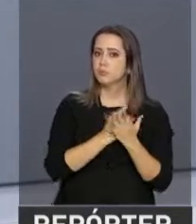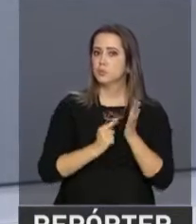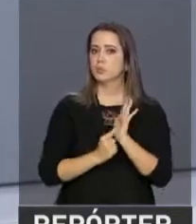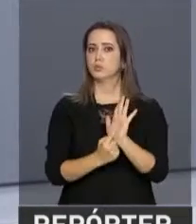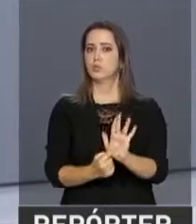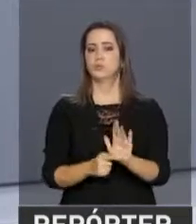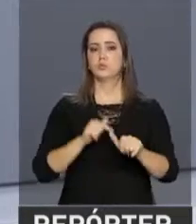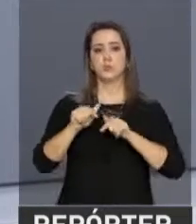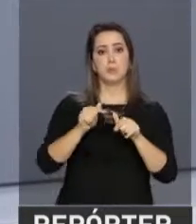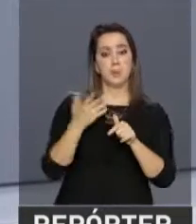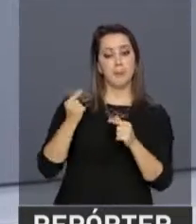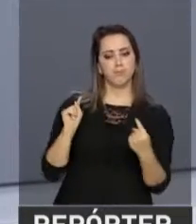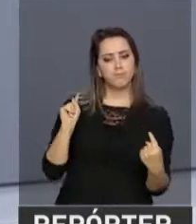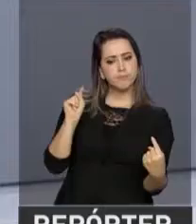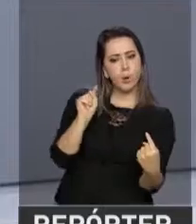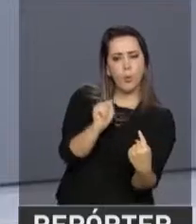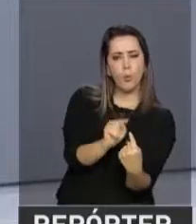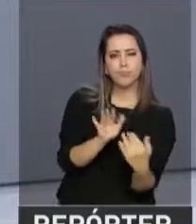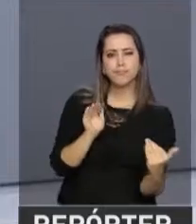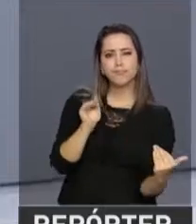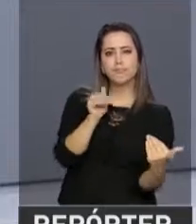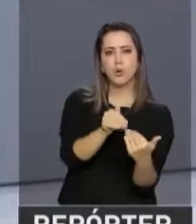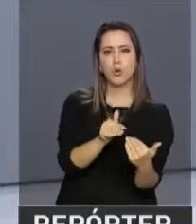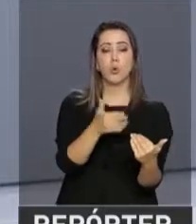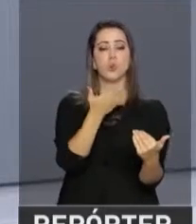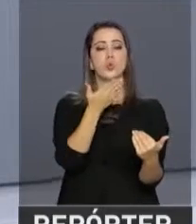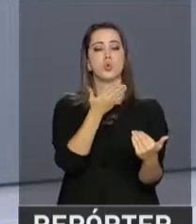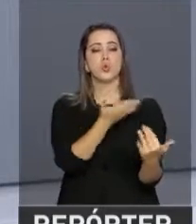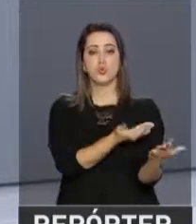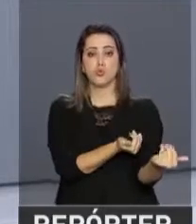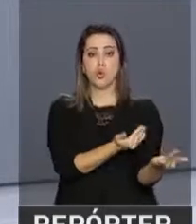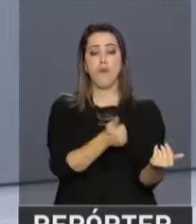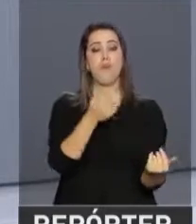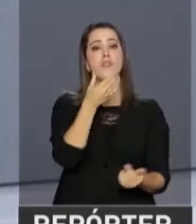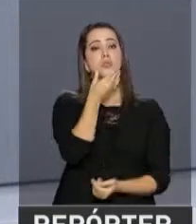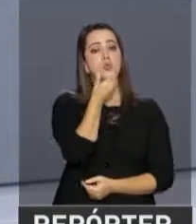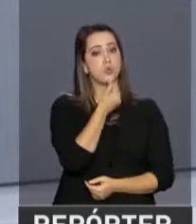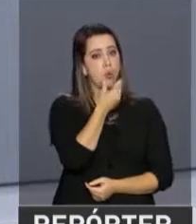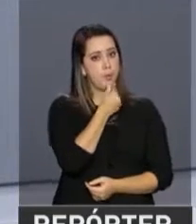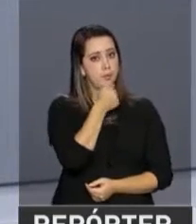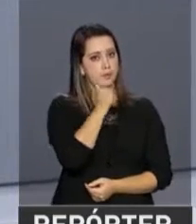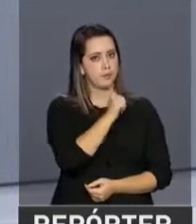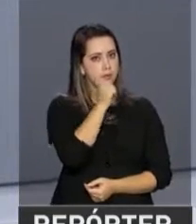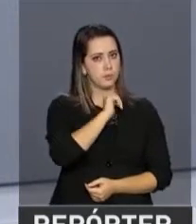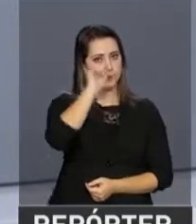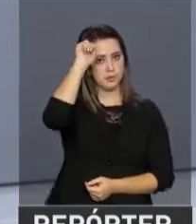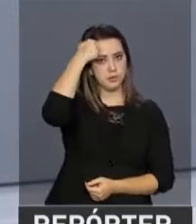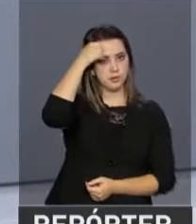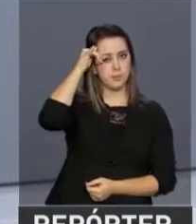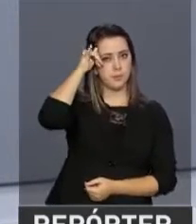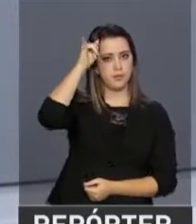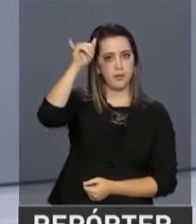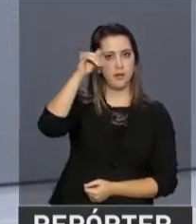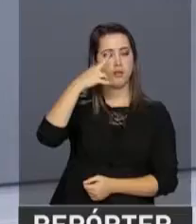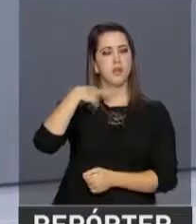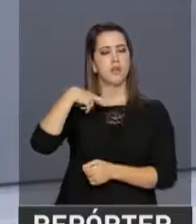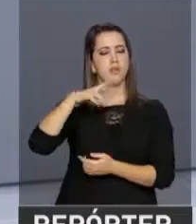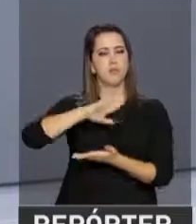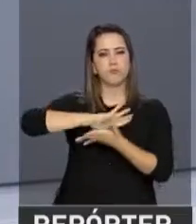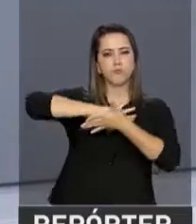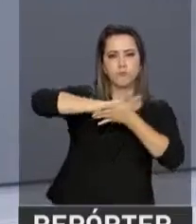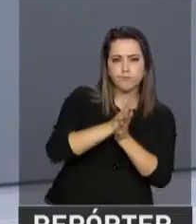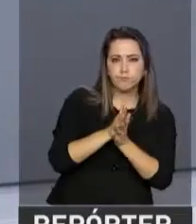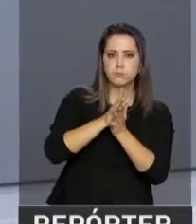e focadas sobretudo nos jovens homens e mulheres negros contribuindo no combate ao racismo ea violência no